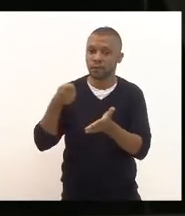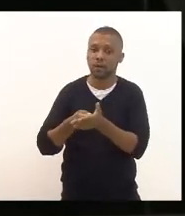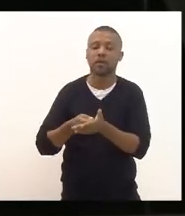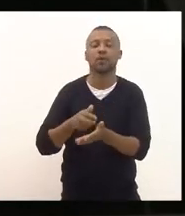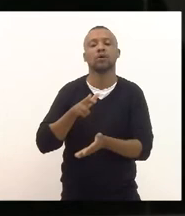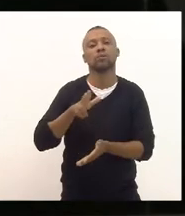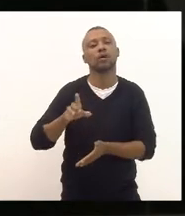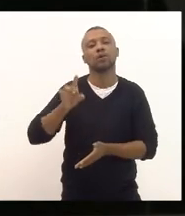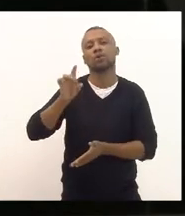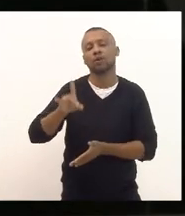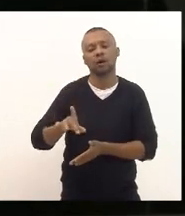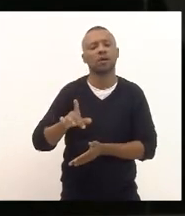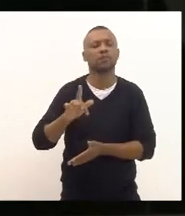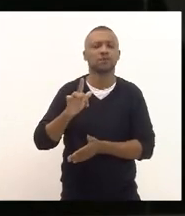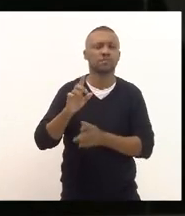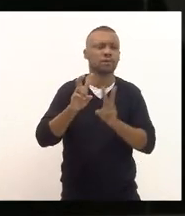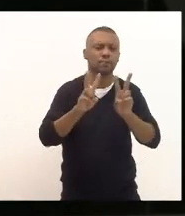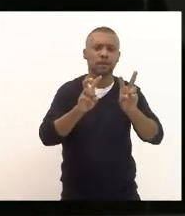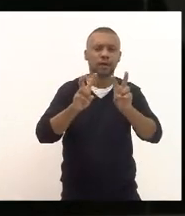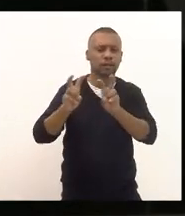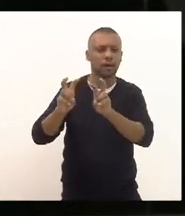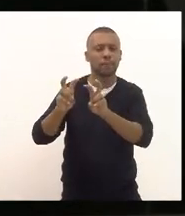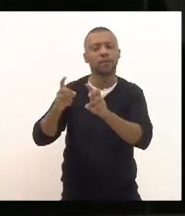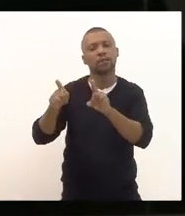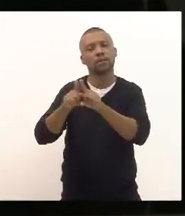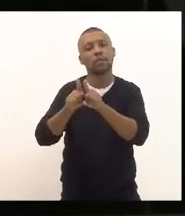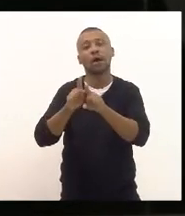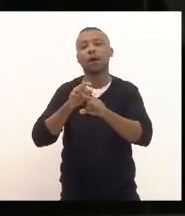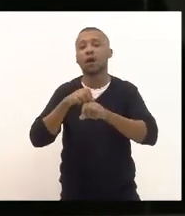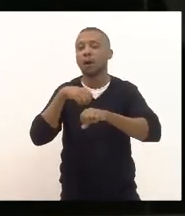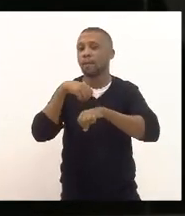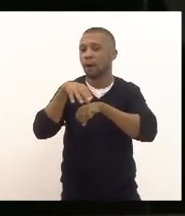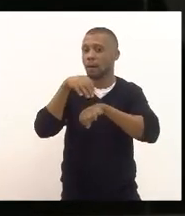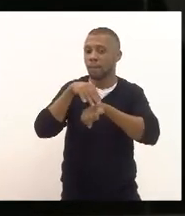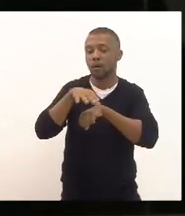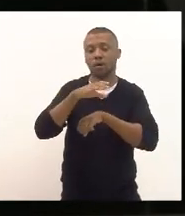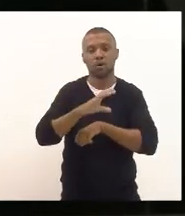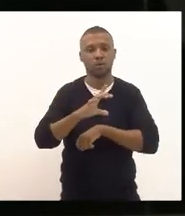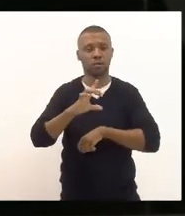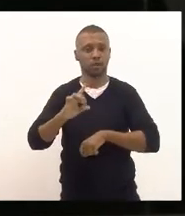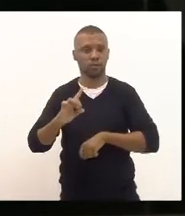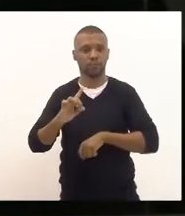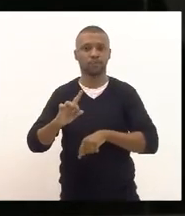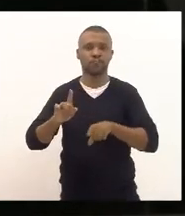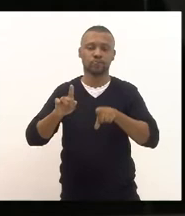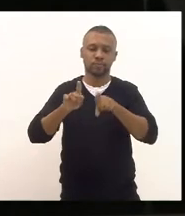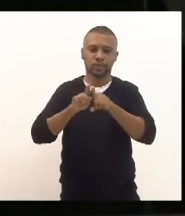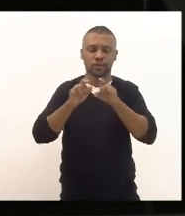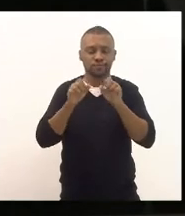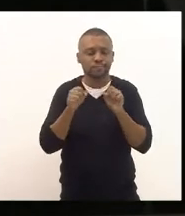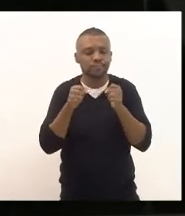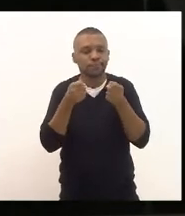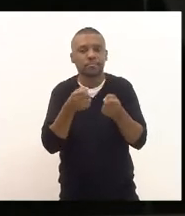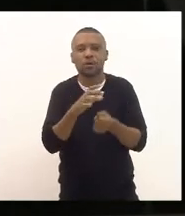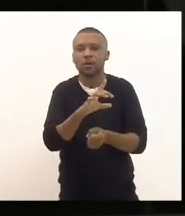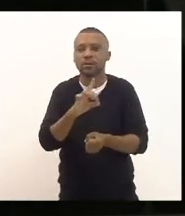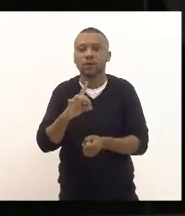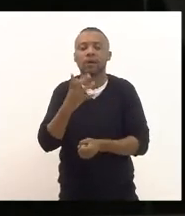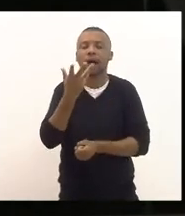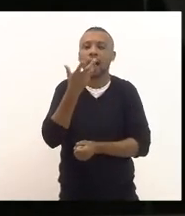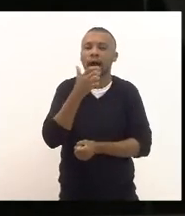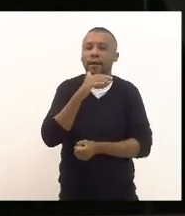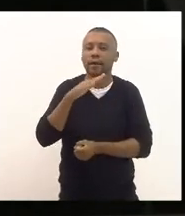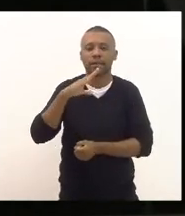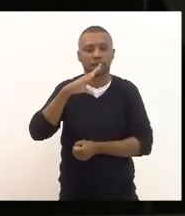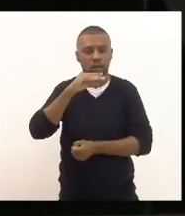de entre outras coisas comunicar também a coordenação aos e dedica a coordenação da Criança e do